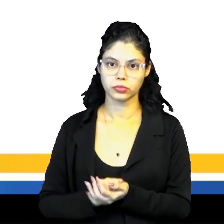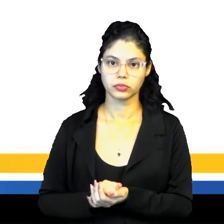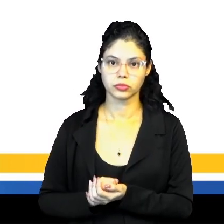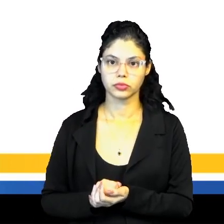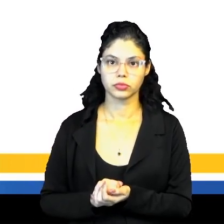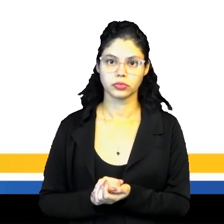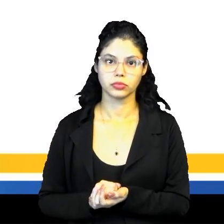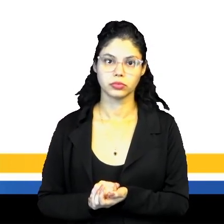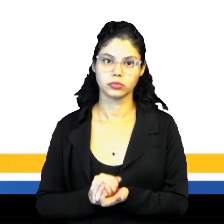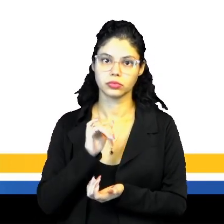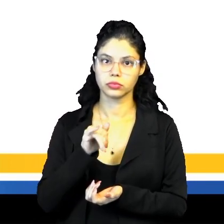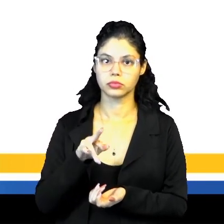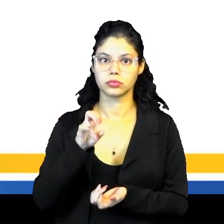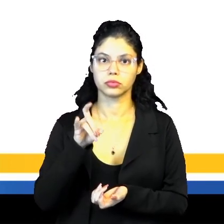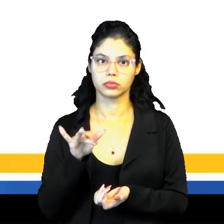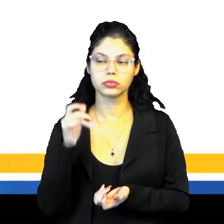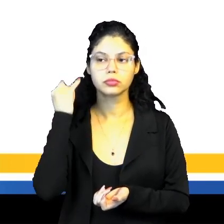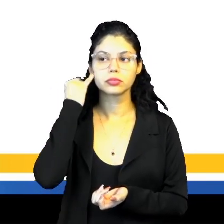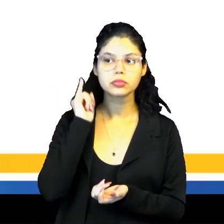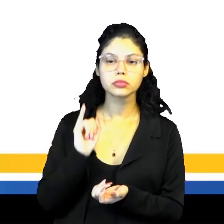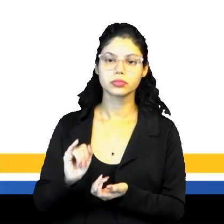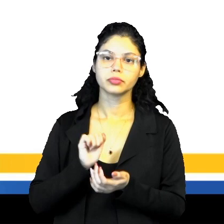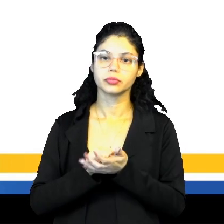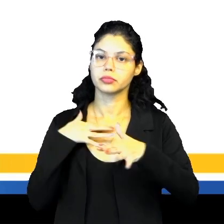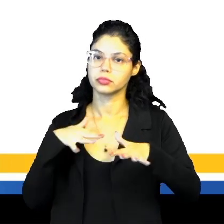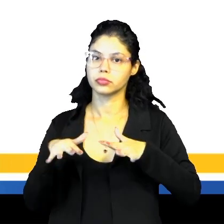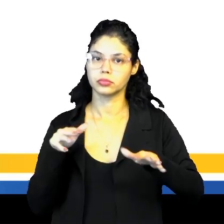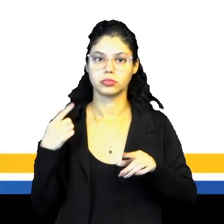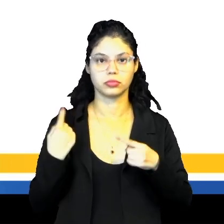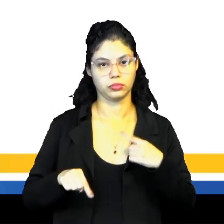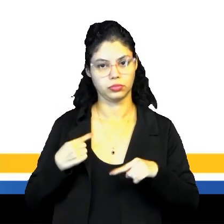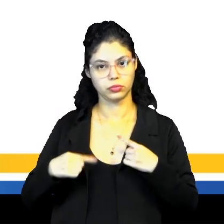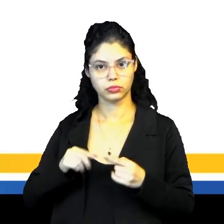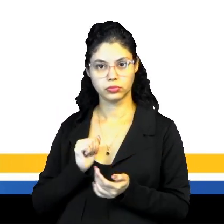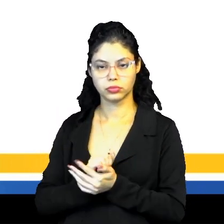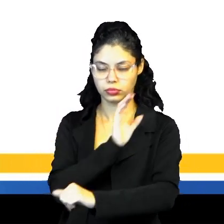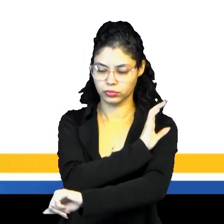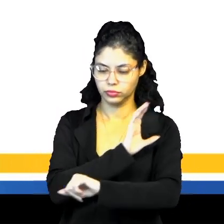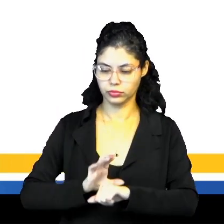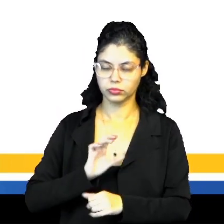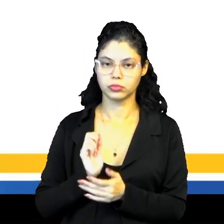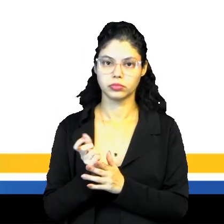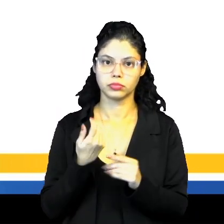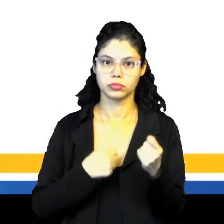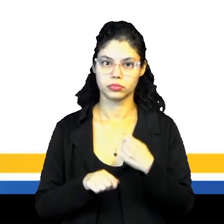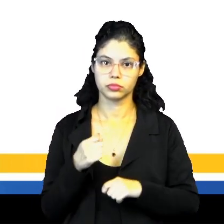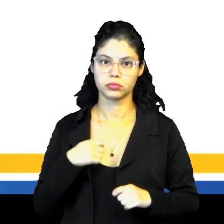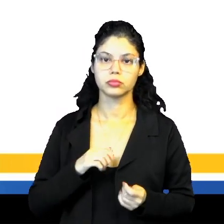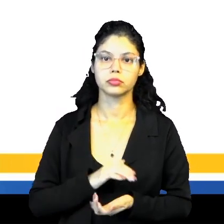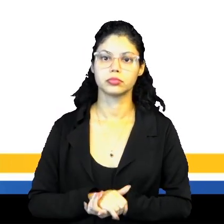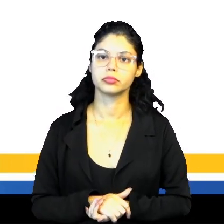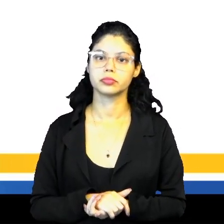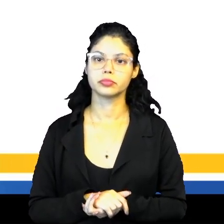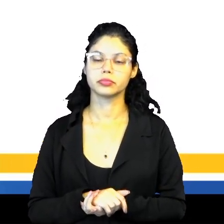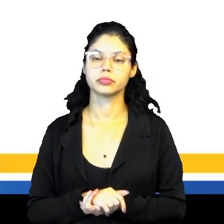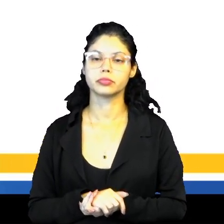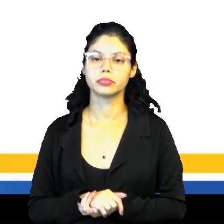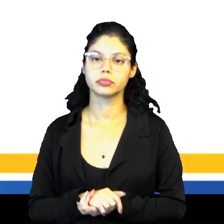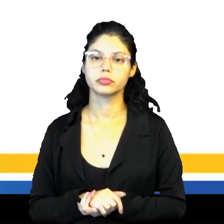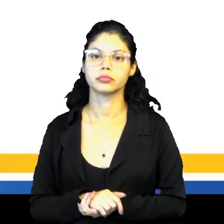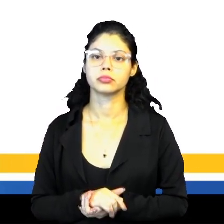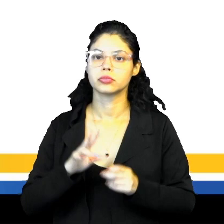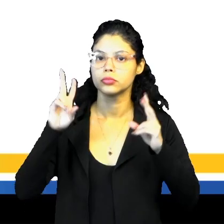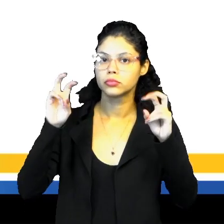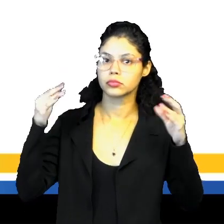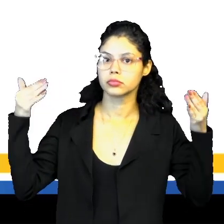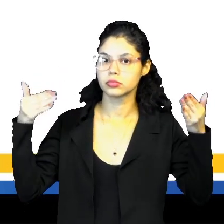De ideologias, ou seja, várias ideias e de movimentos políticos, culturais e econômicos, ou seja, culturais e econômicos, que tem